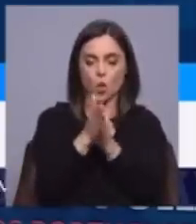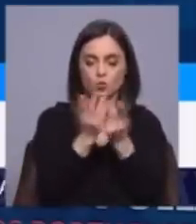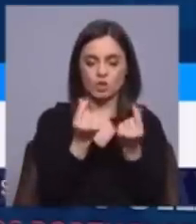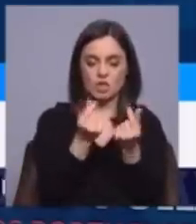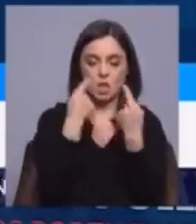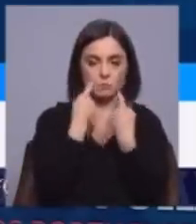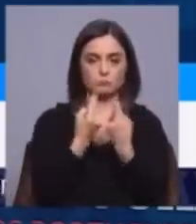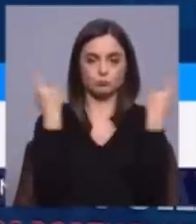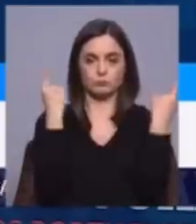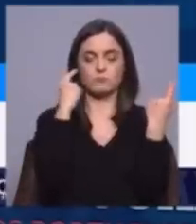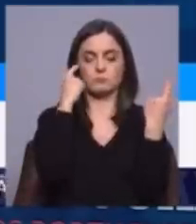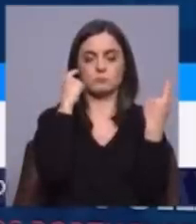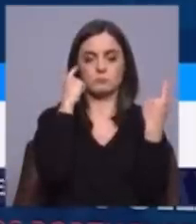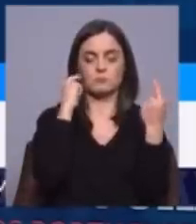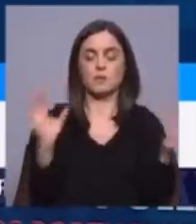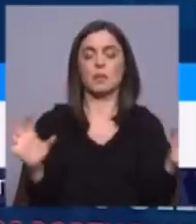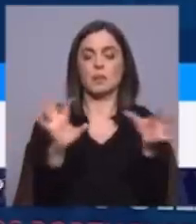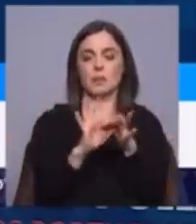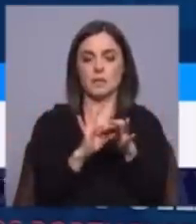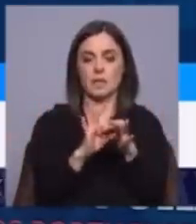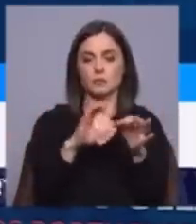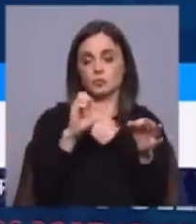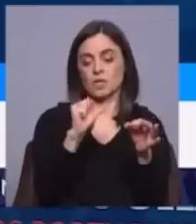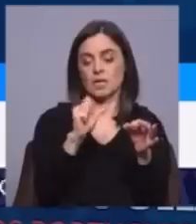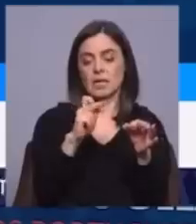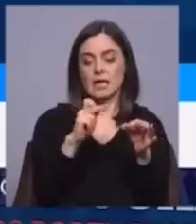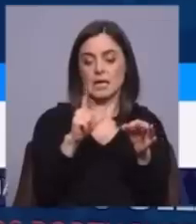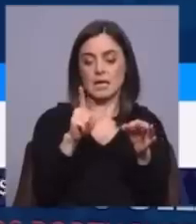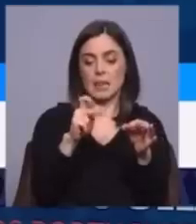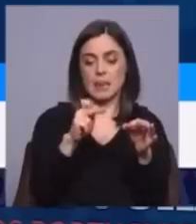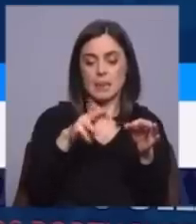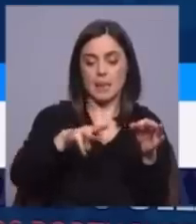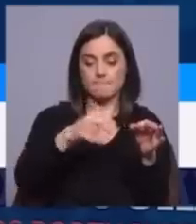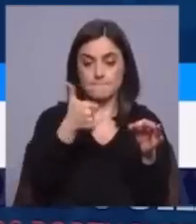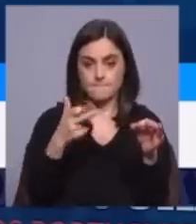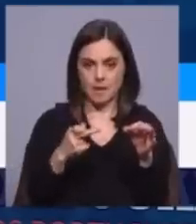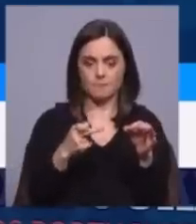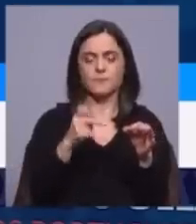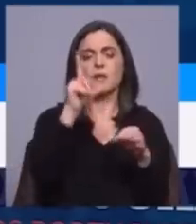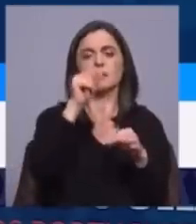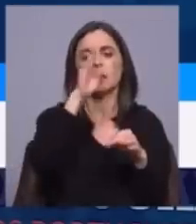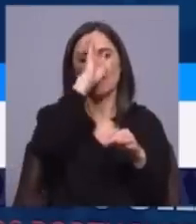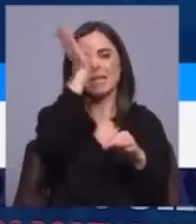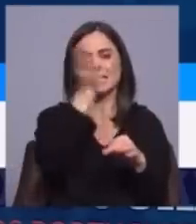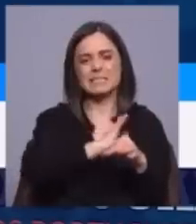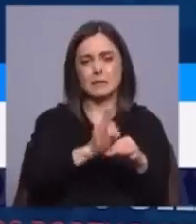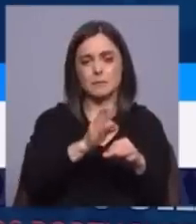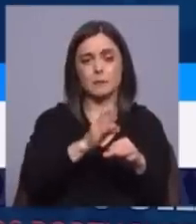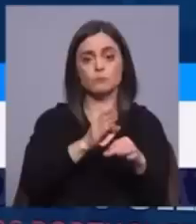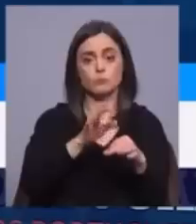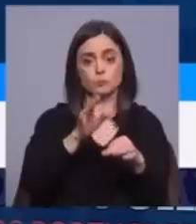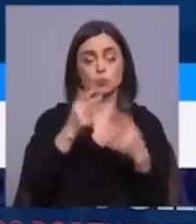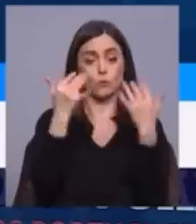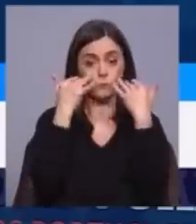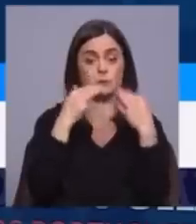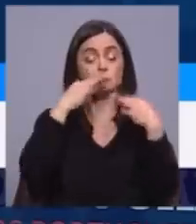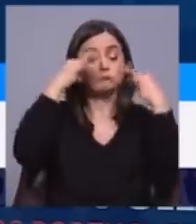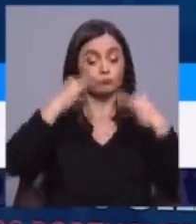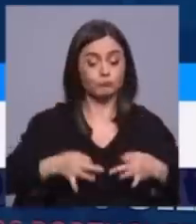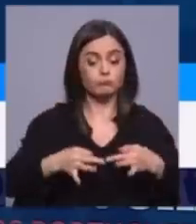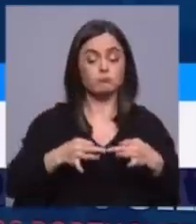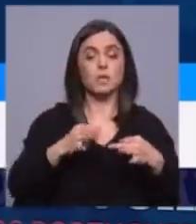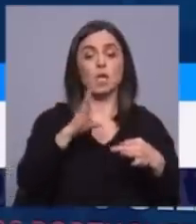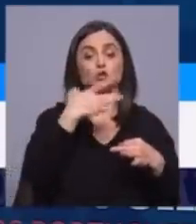e que aparentemente envolvem galamba sabemos também e sabemos de fundo Segura que julga Lamba